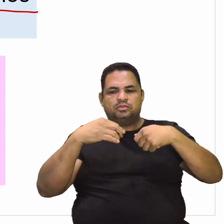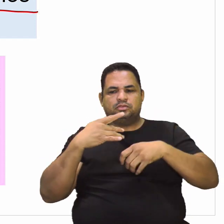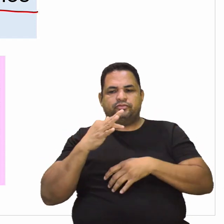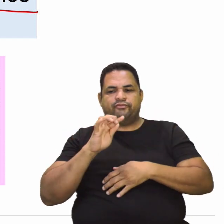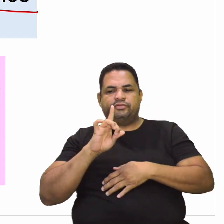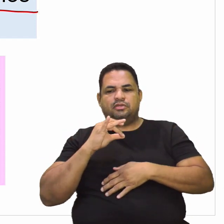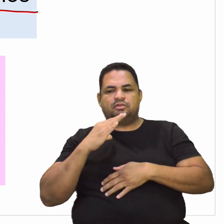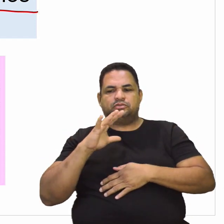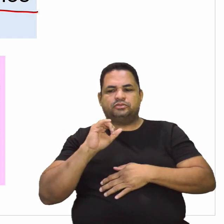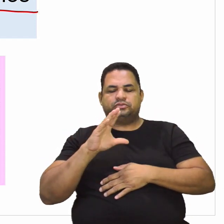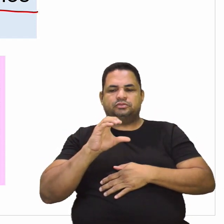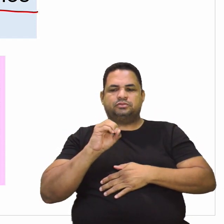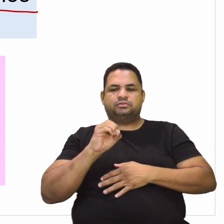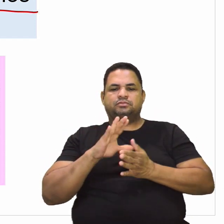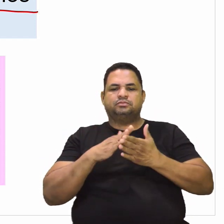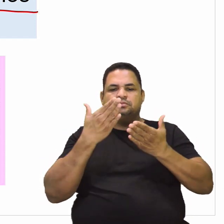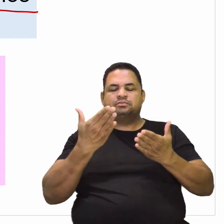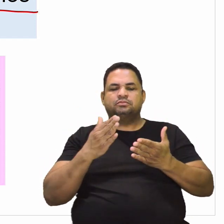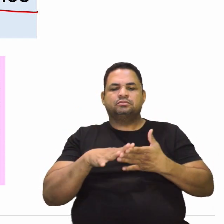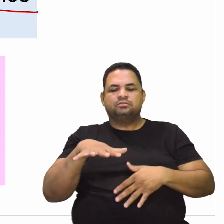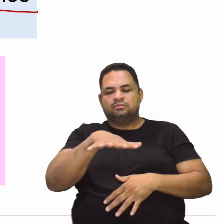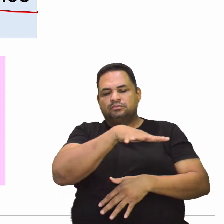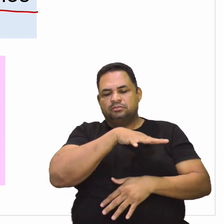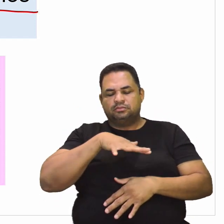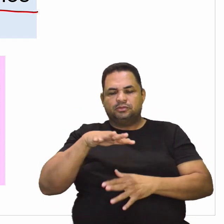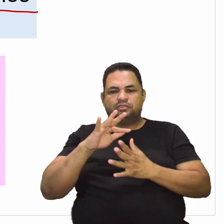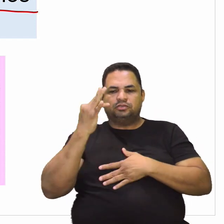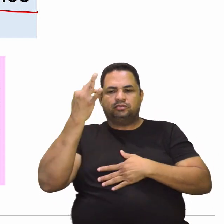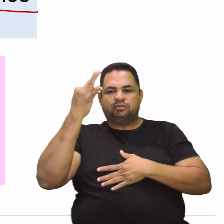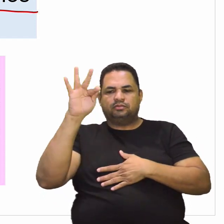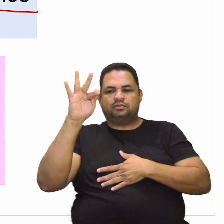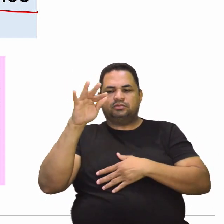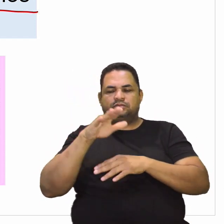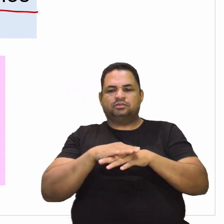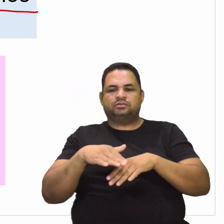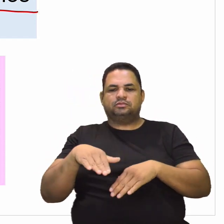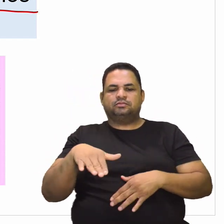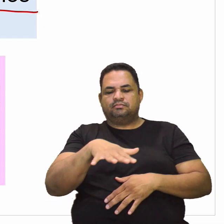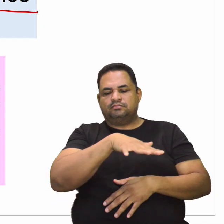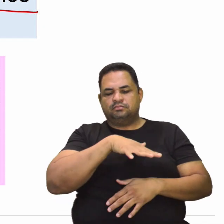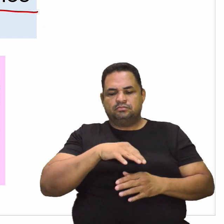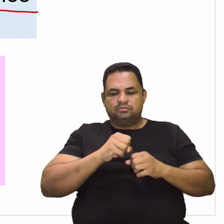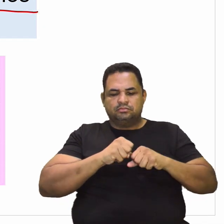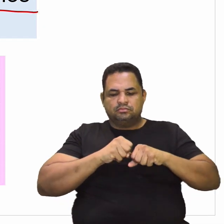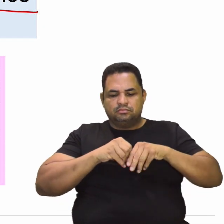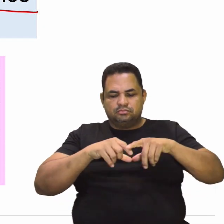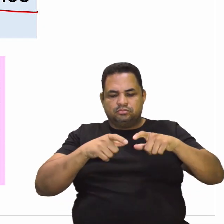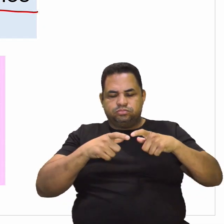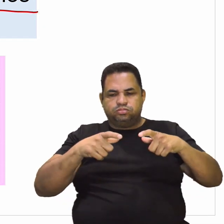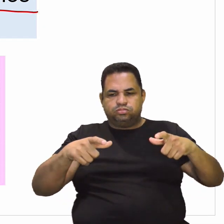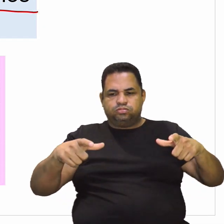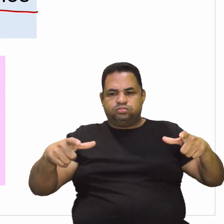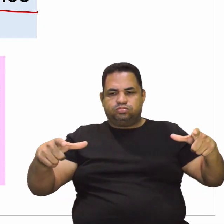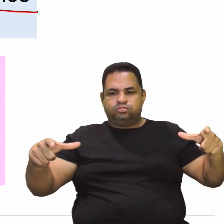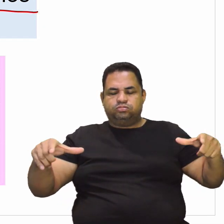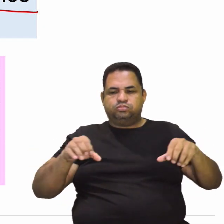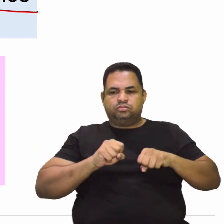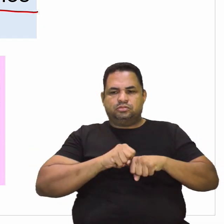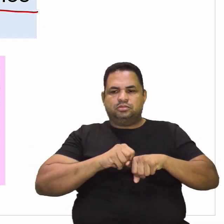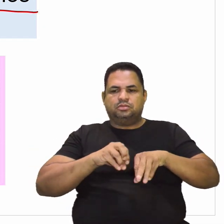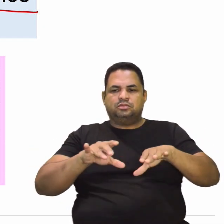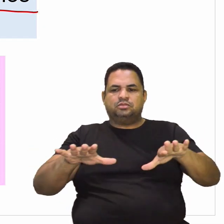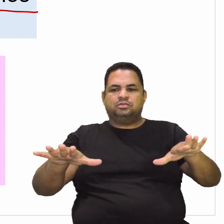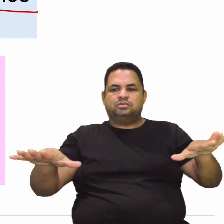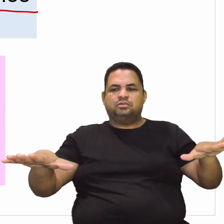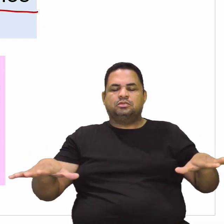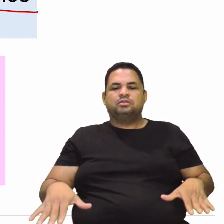francos, que é justamente aquela região da França. Então, o território ele vai crescer, ele vai expandir, ele